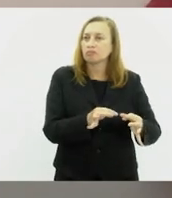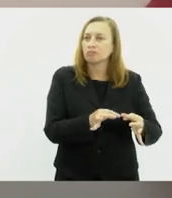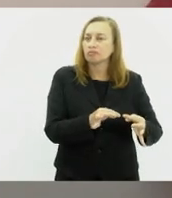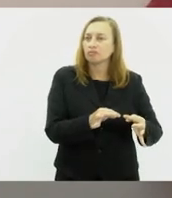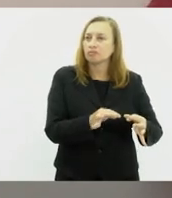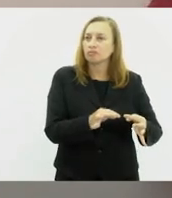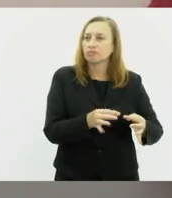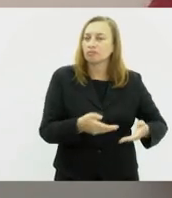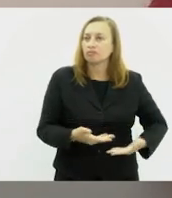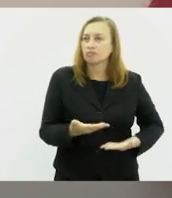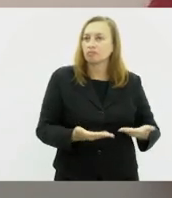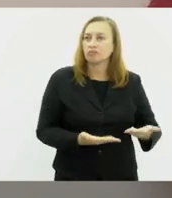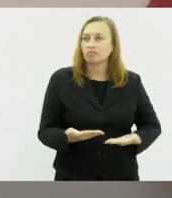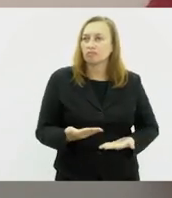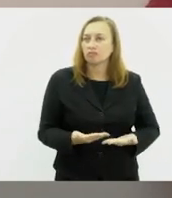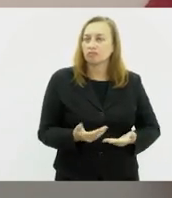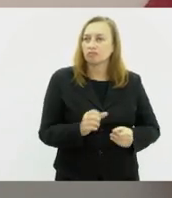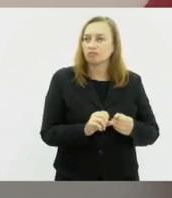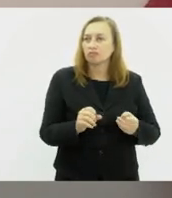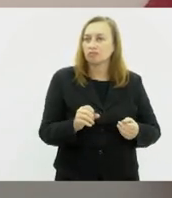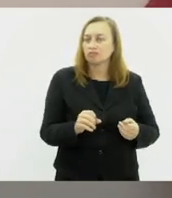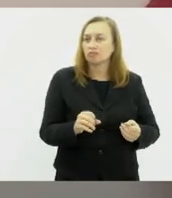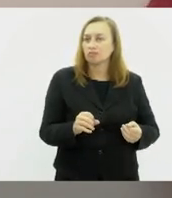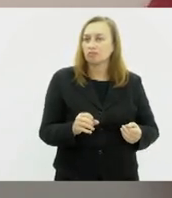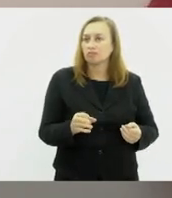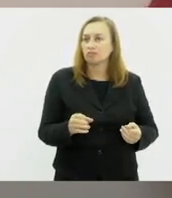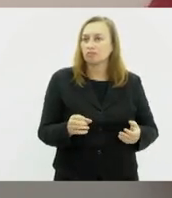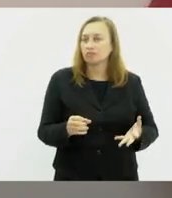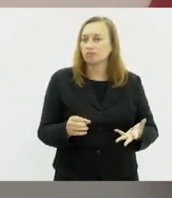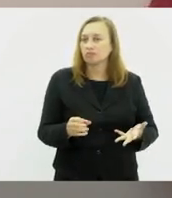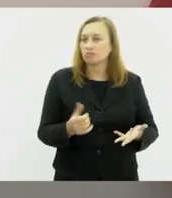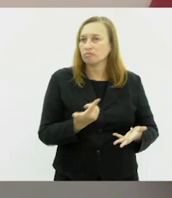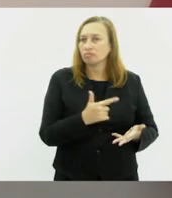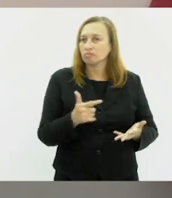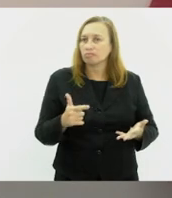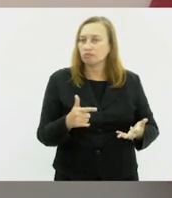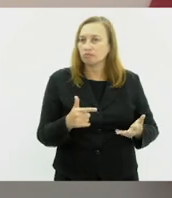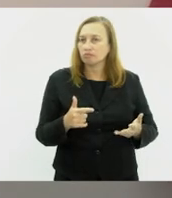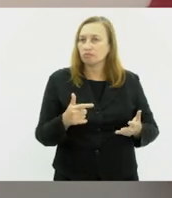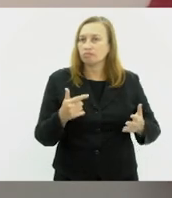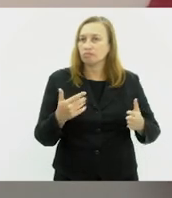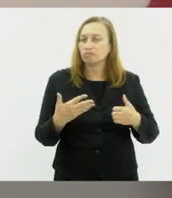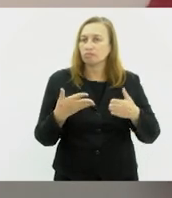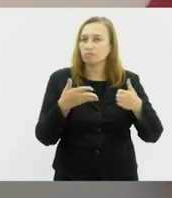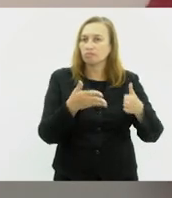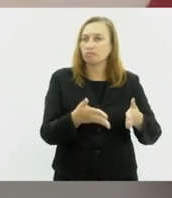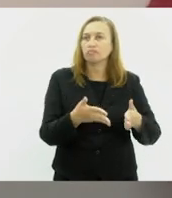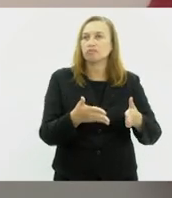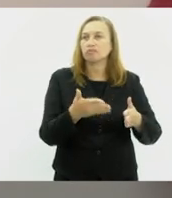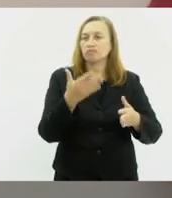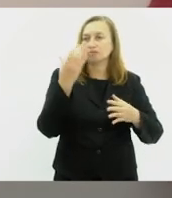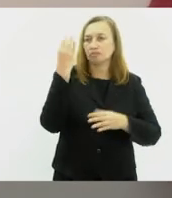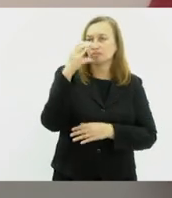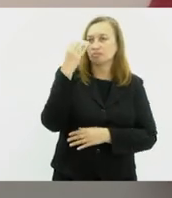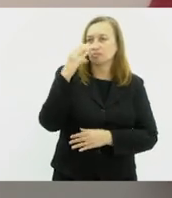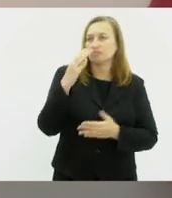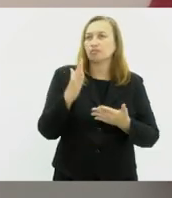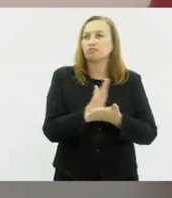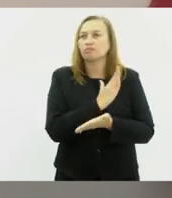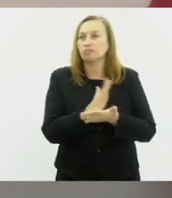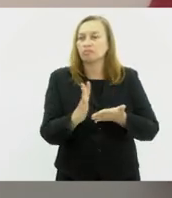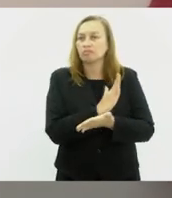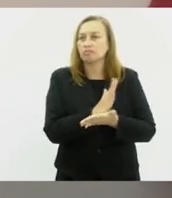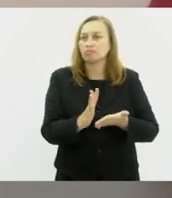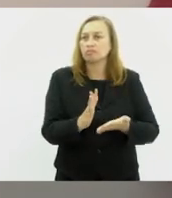qualquer padrão de funcionamento né não tem evidência científica sobre a sua eficácia né e muitas vezes recebem